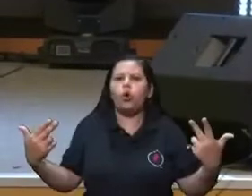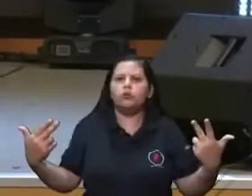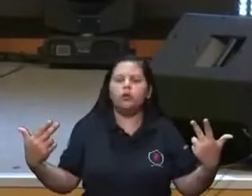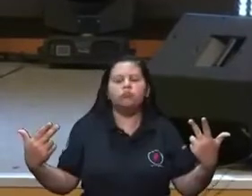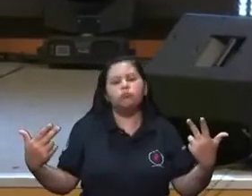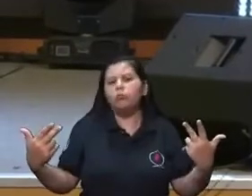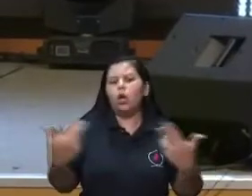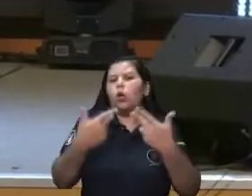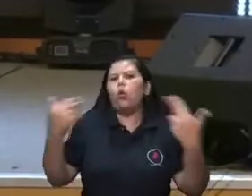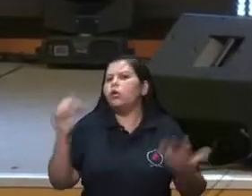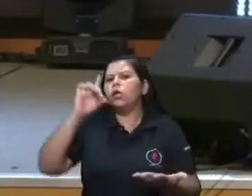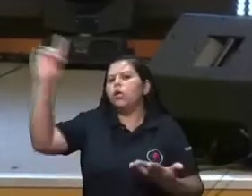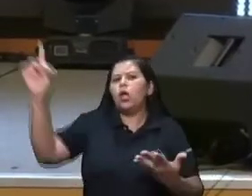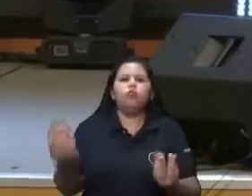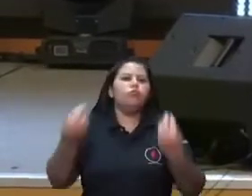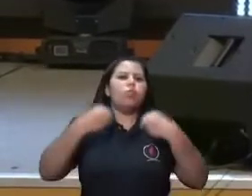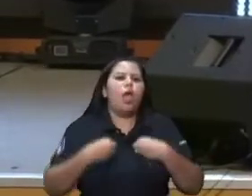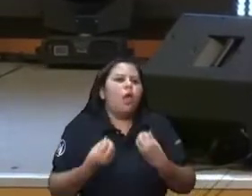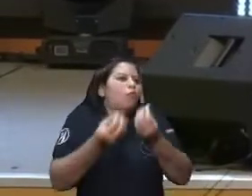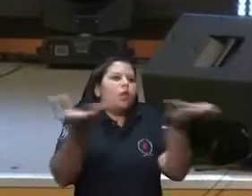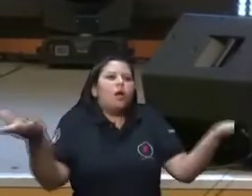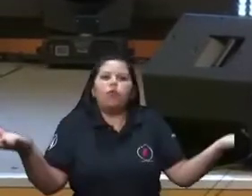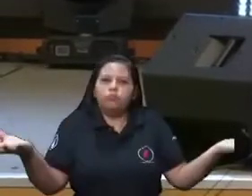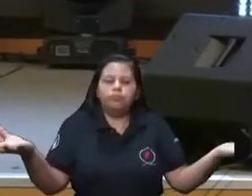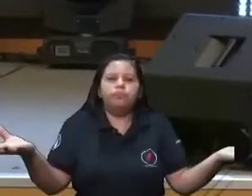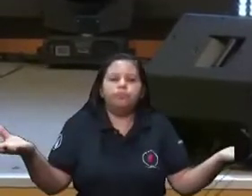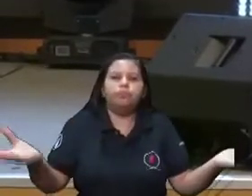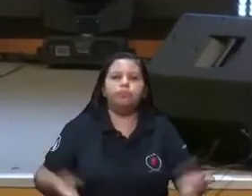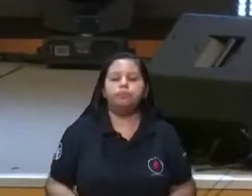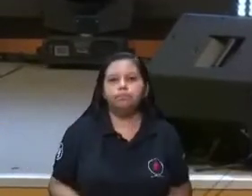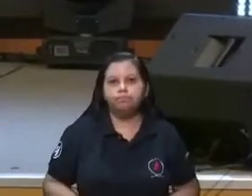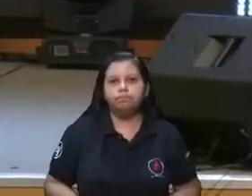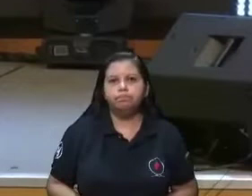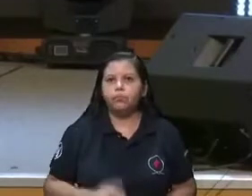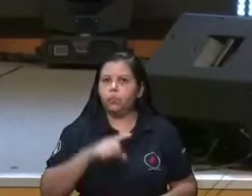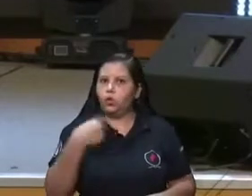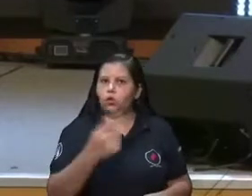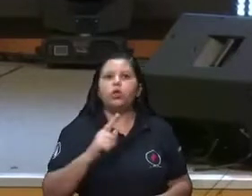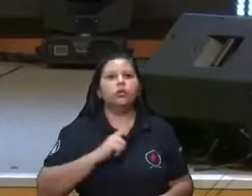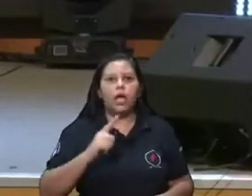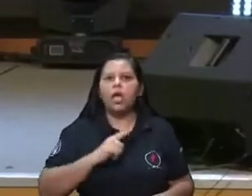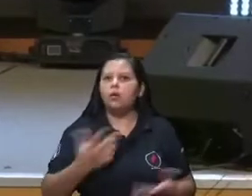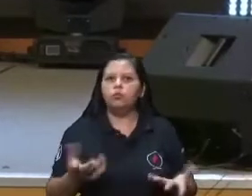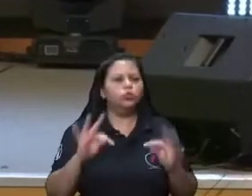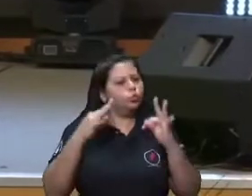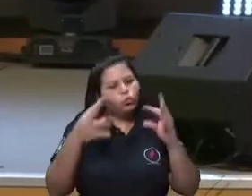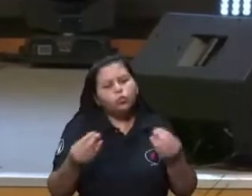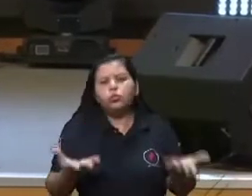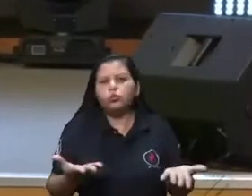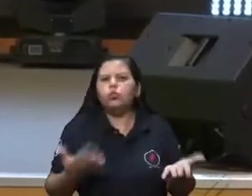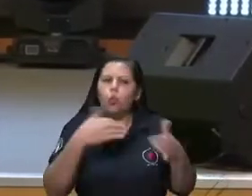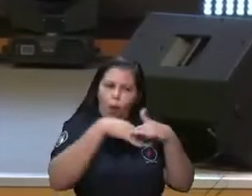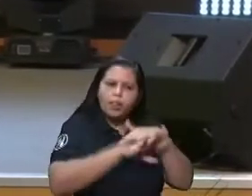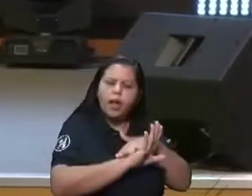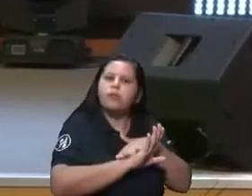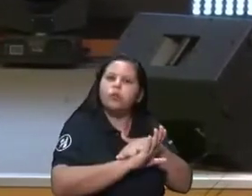Deus confiou a nós. E elas estão todas aqui, guardadas.